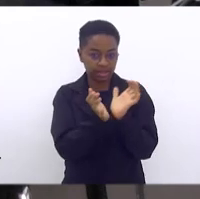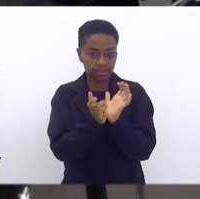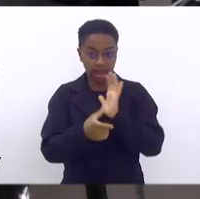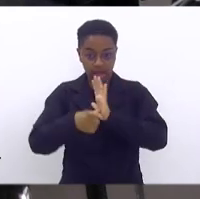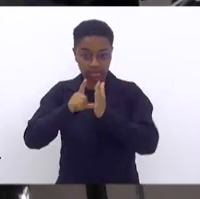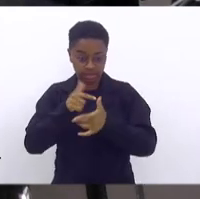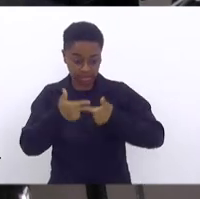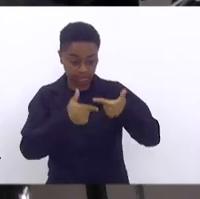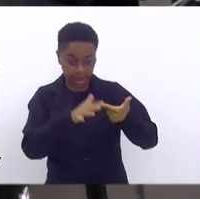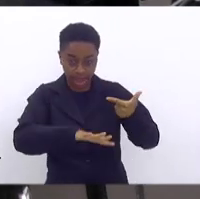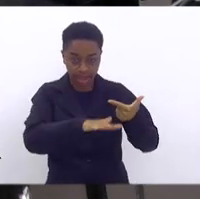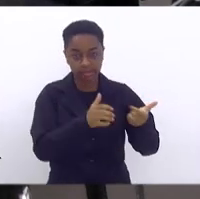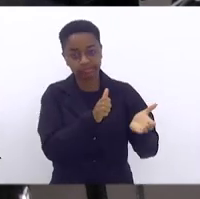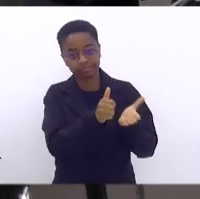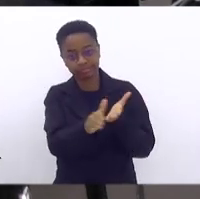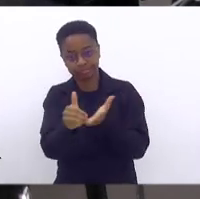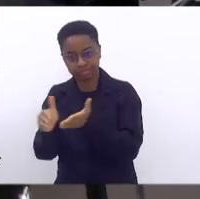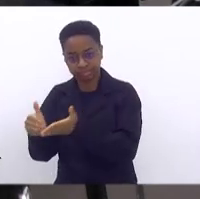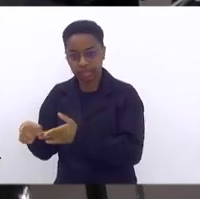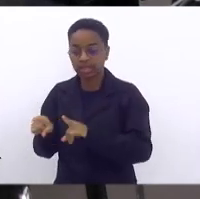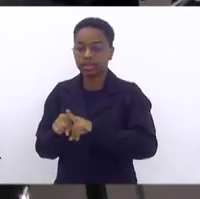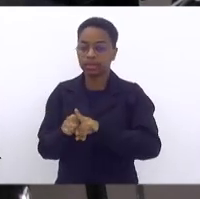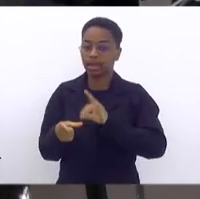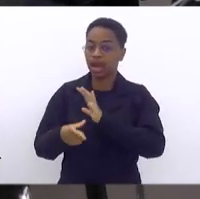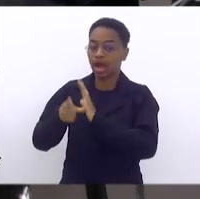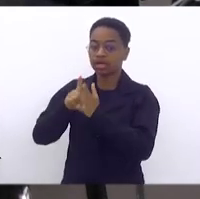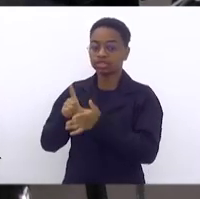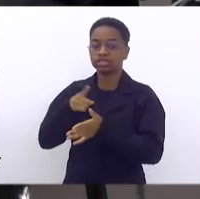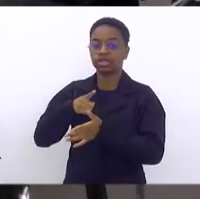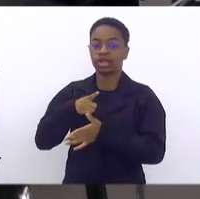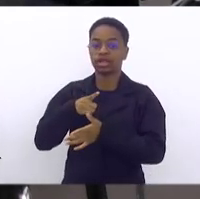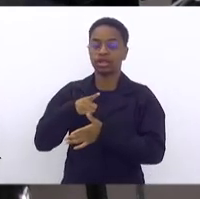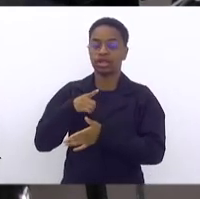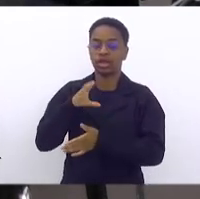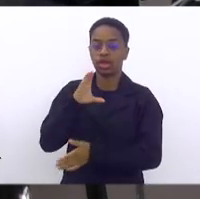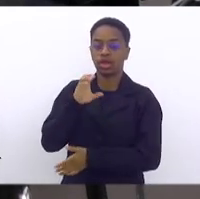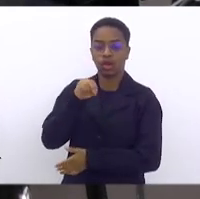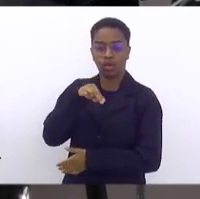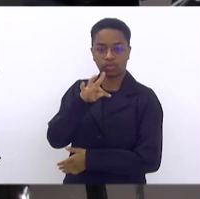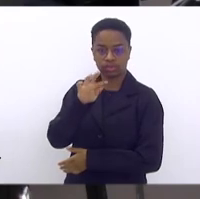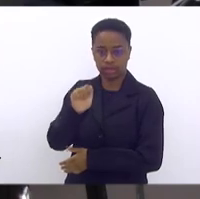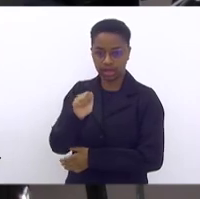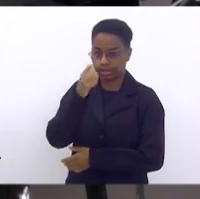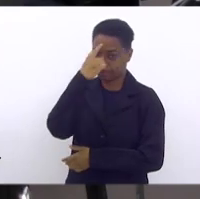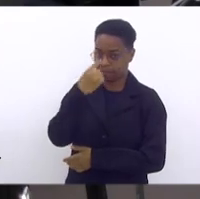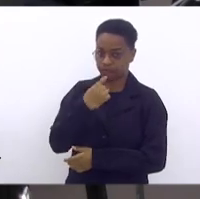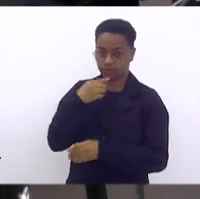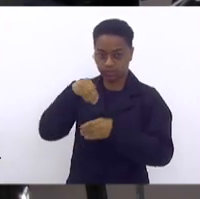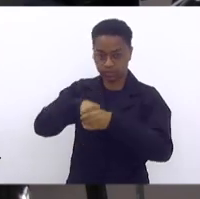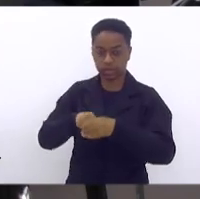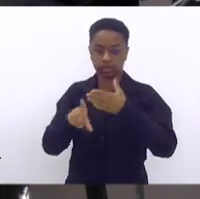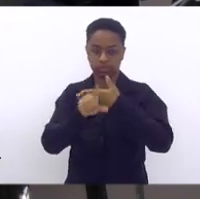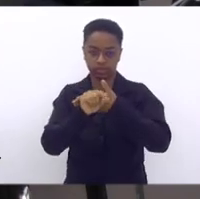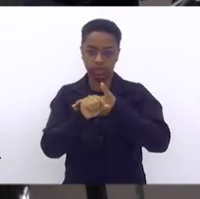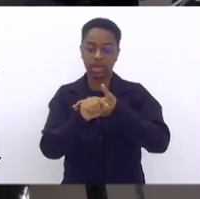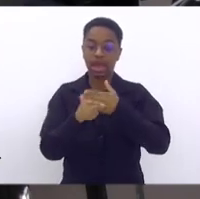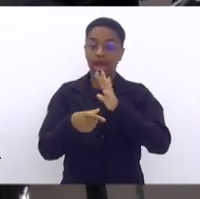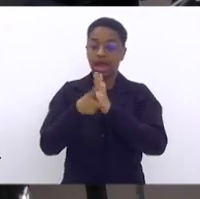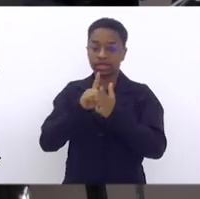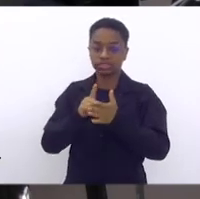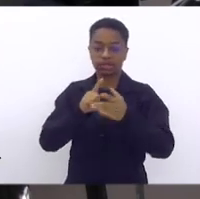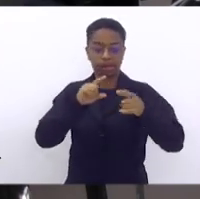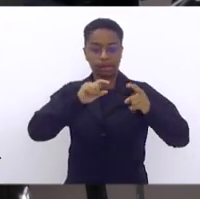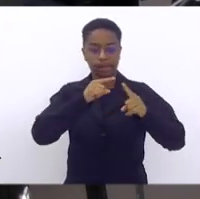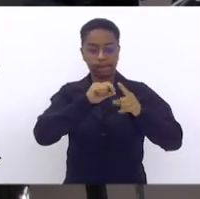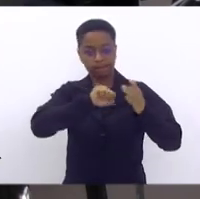isso, várias contas que antes eram suspensas por disseminarem discurso de ódio, violência, desinformação, foram